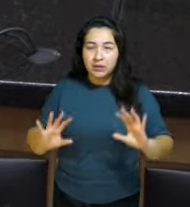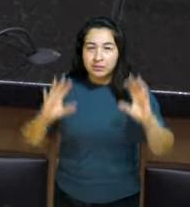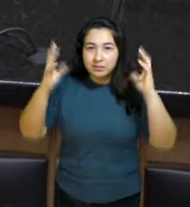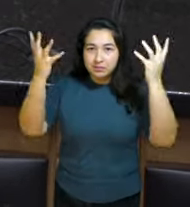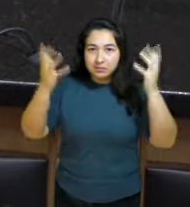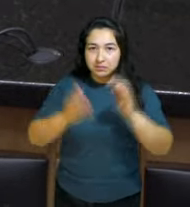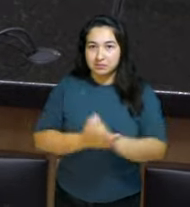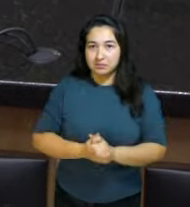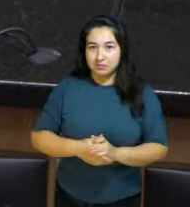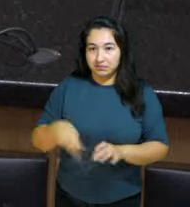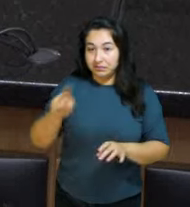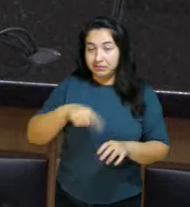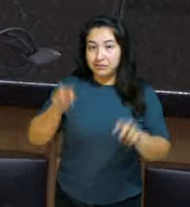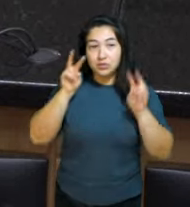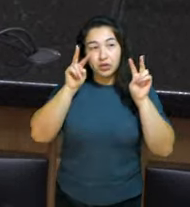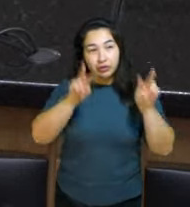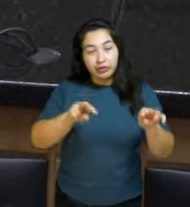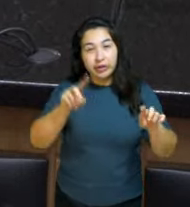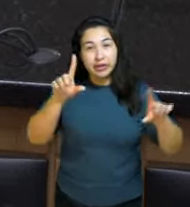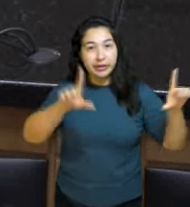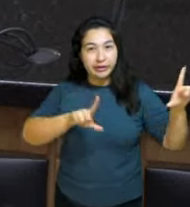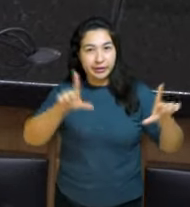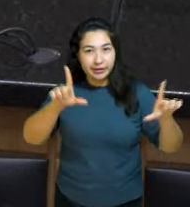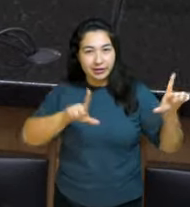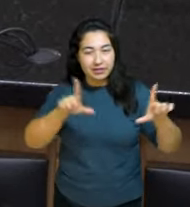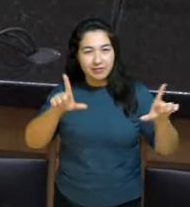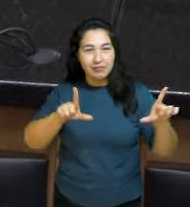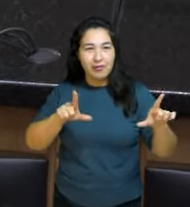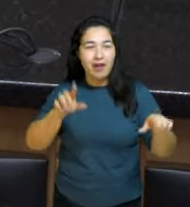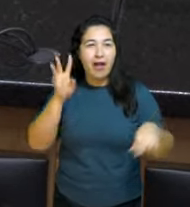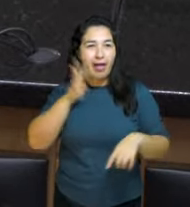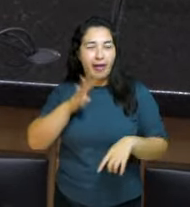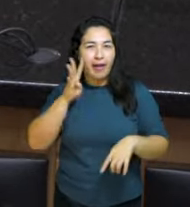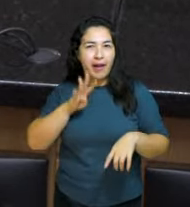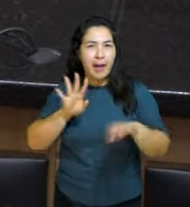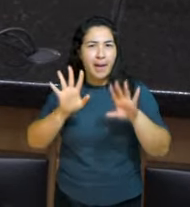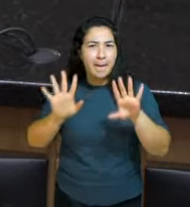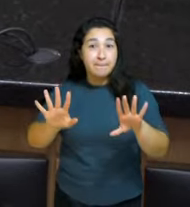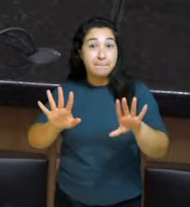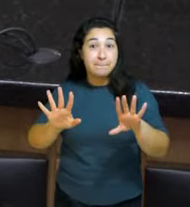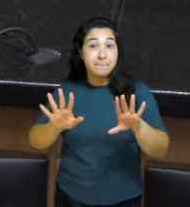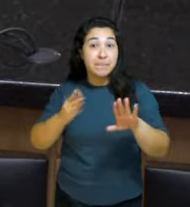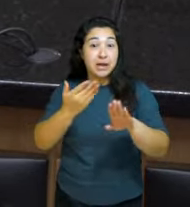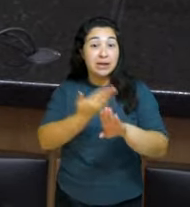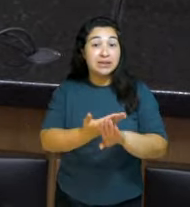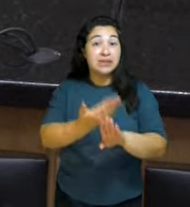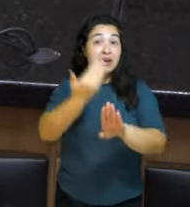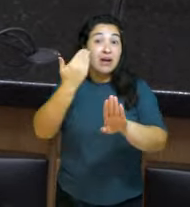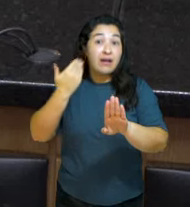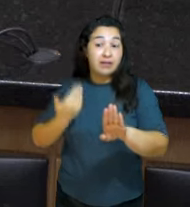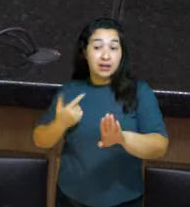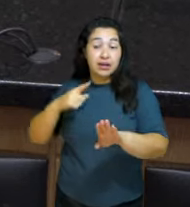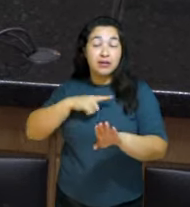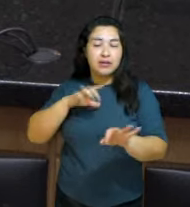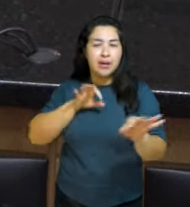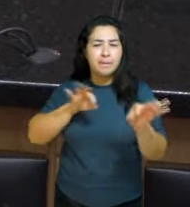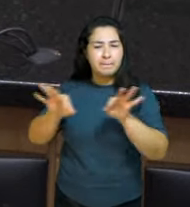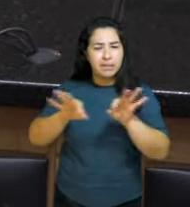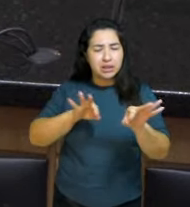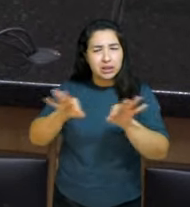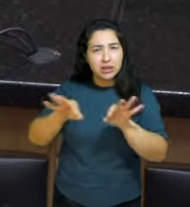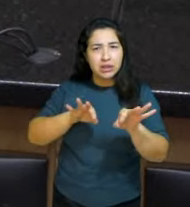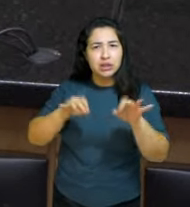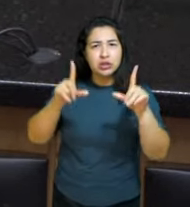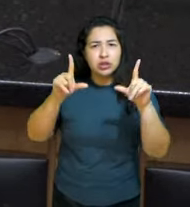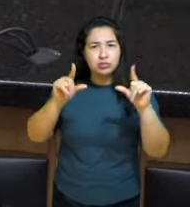você assiste pela TV, é só a ponta do iceberg. Isso acontece porque tem um planejamento anterior que você